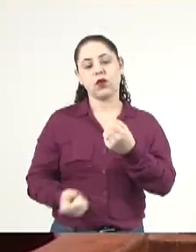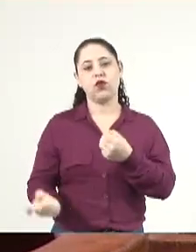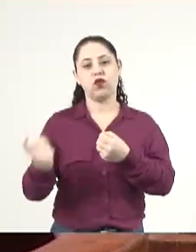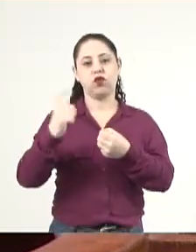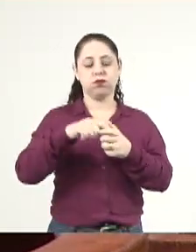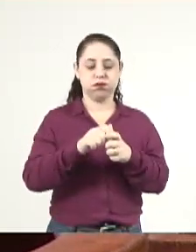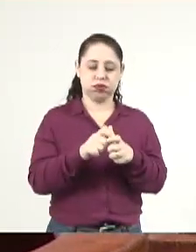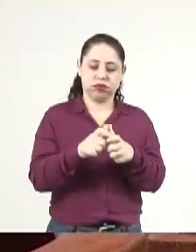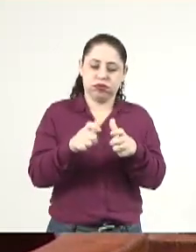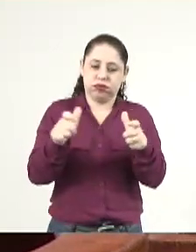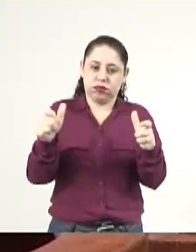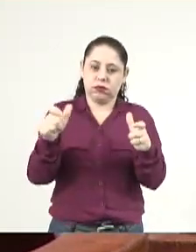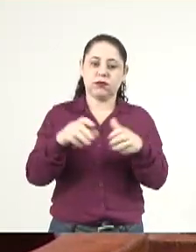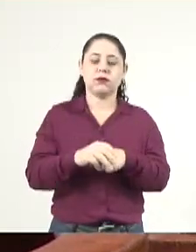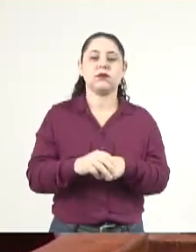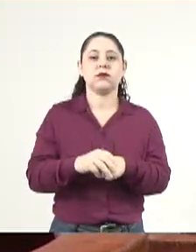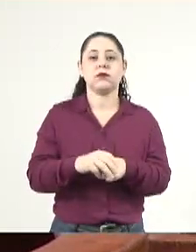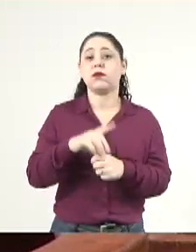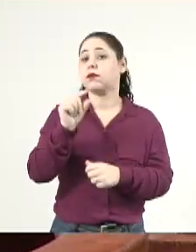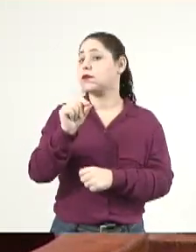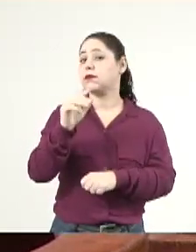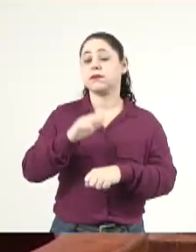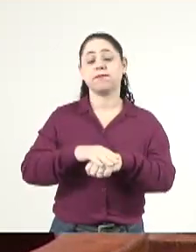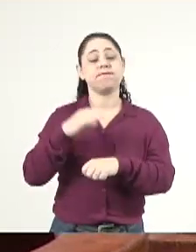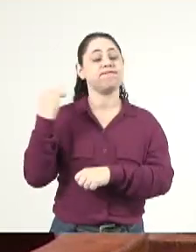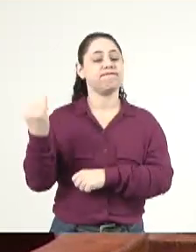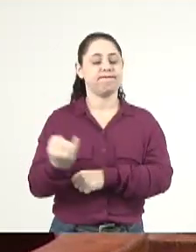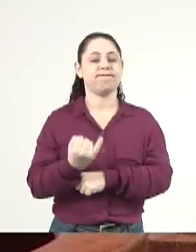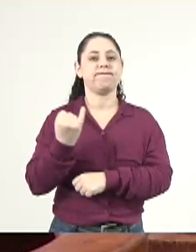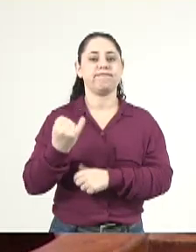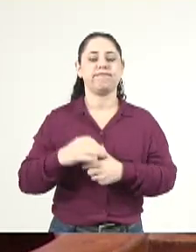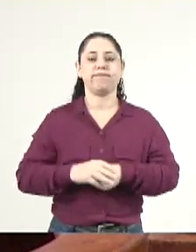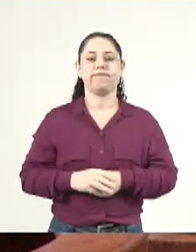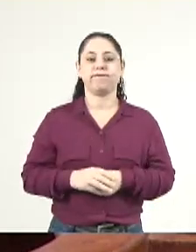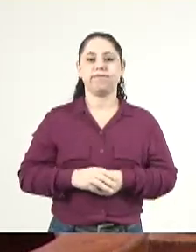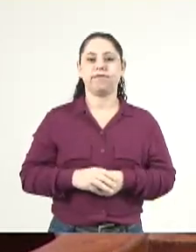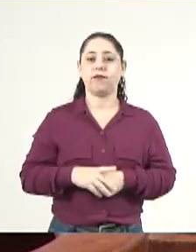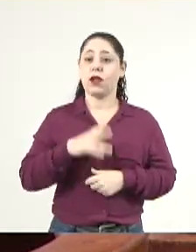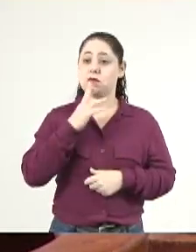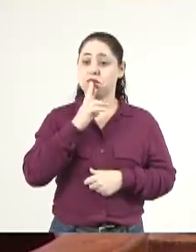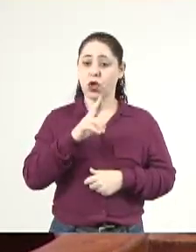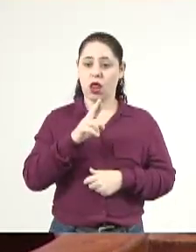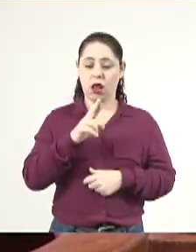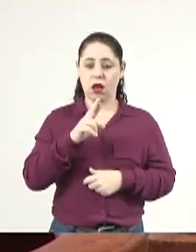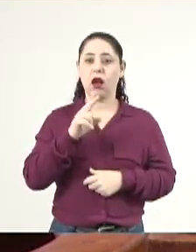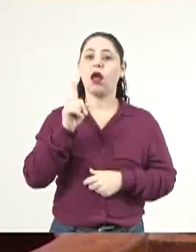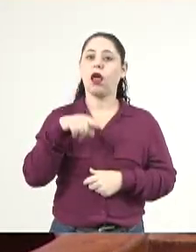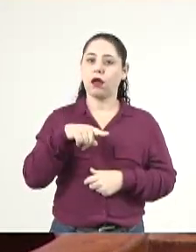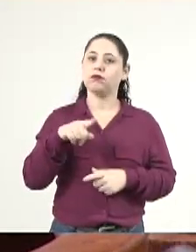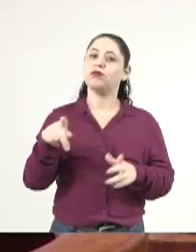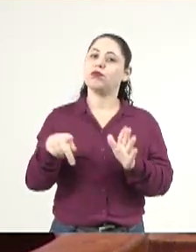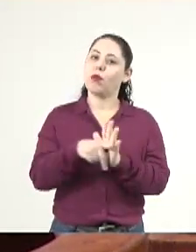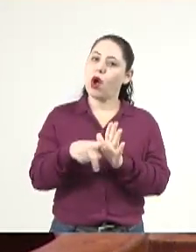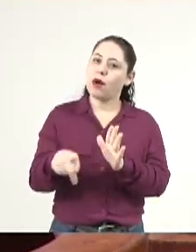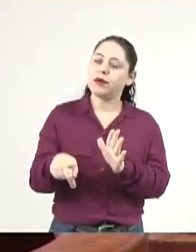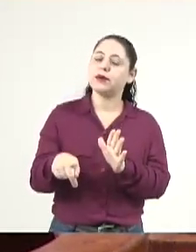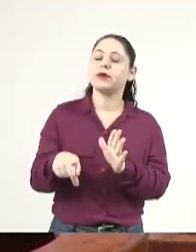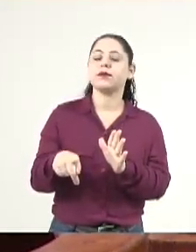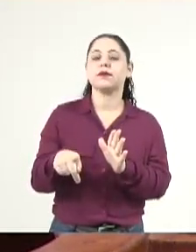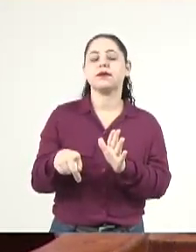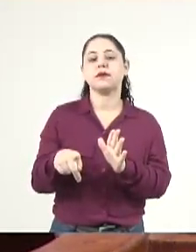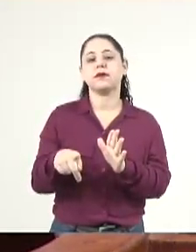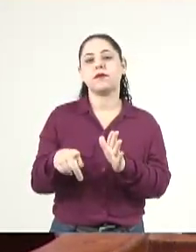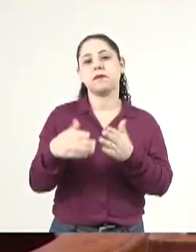a crescer e, o que é mais importante, os resultados deste crescimento são